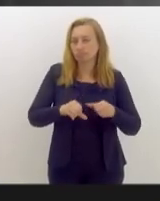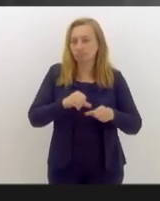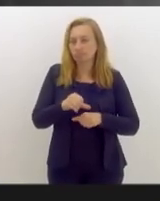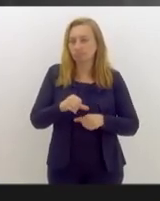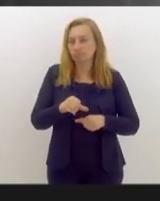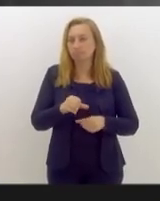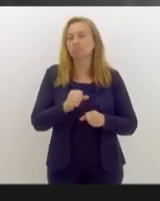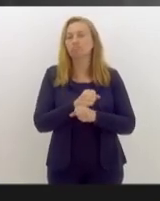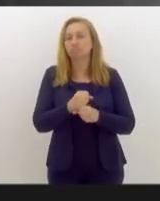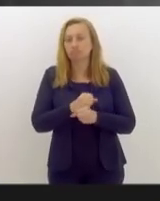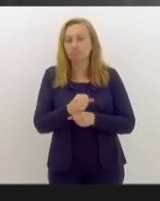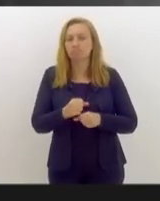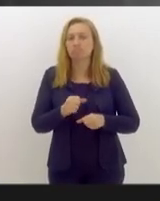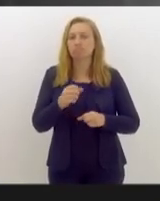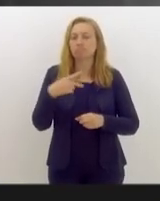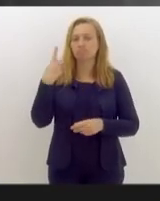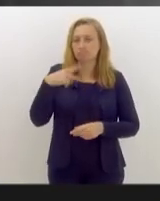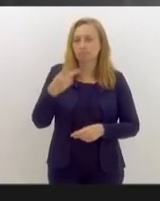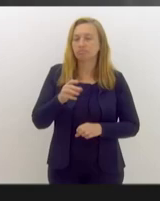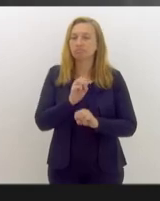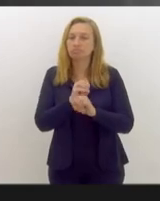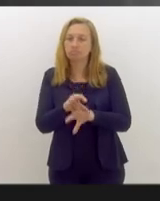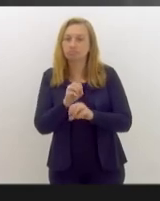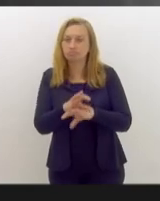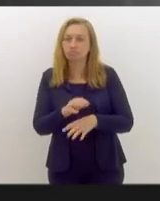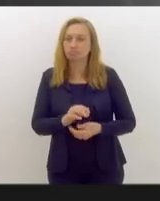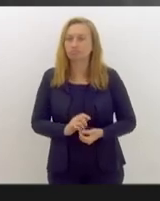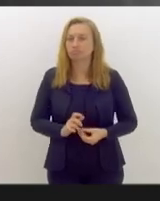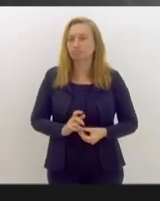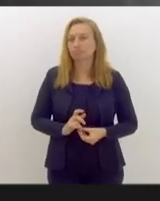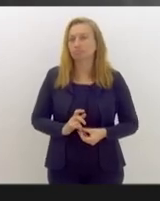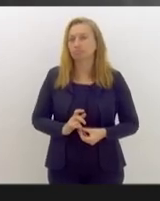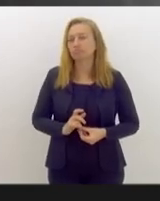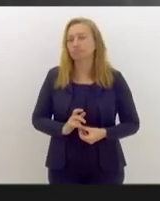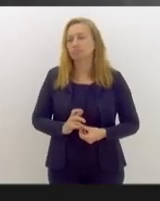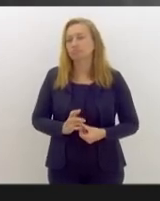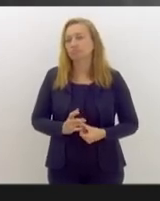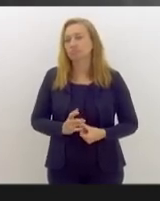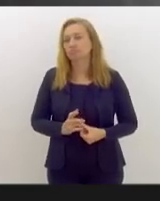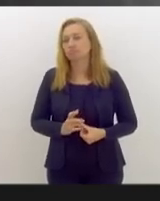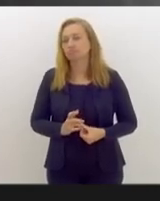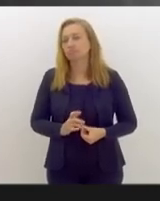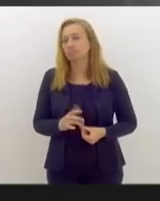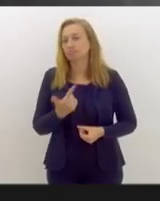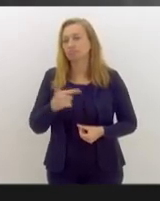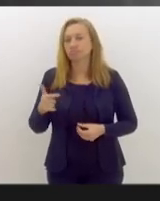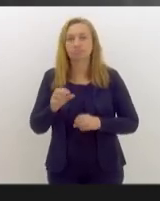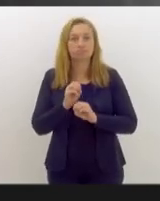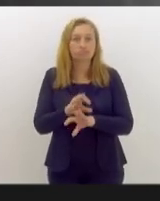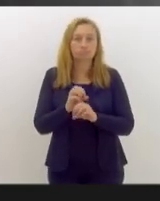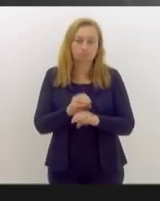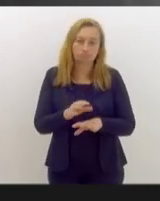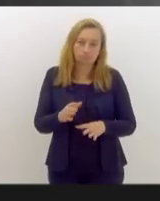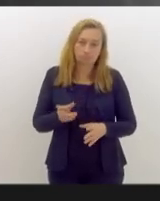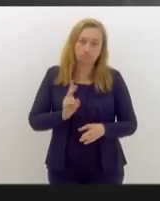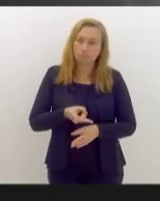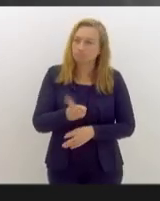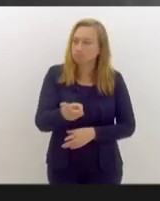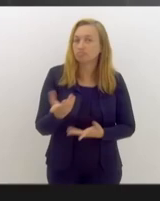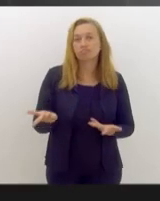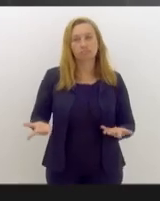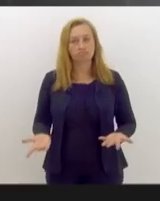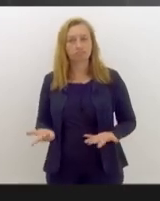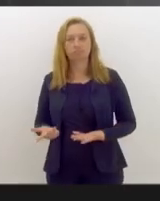educacional. A política educacional, ela não tem uma constância, ela não tem uma continuidade, não existe uma política de continuidade, não